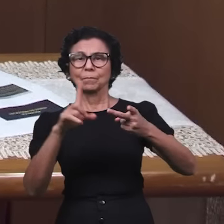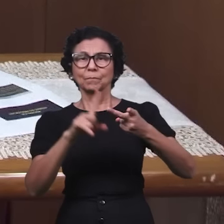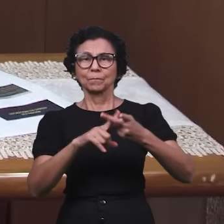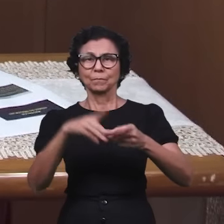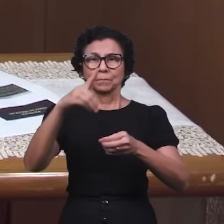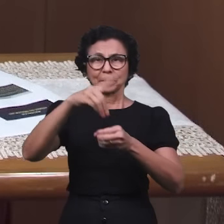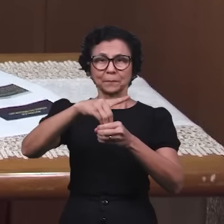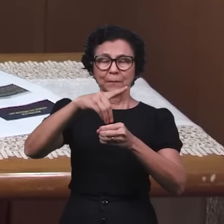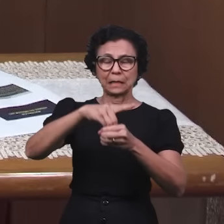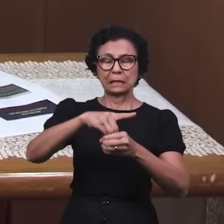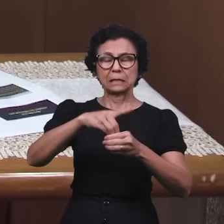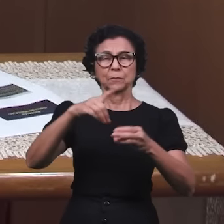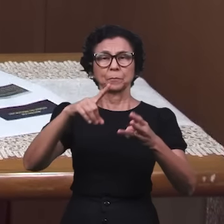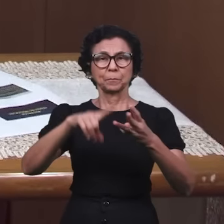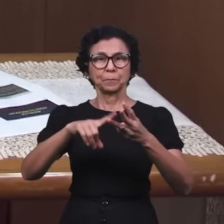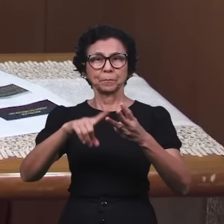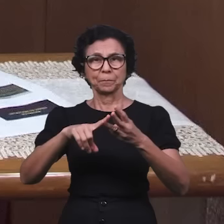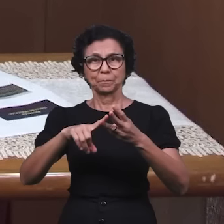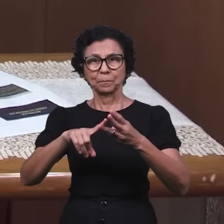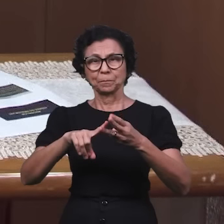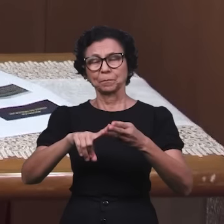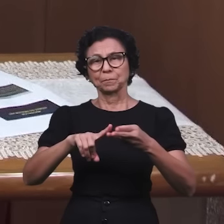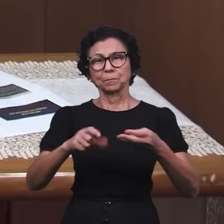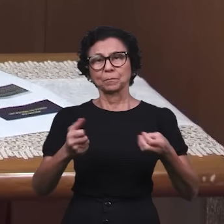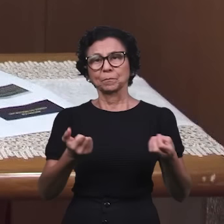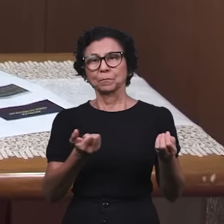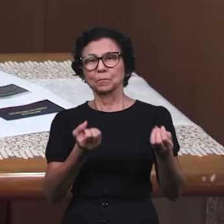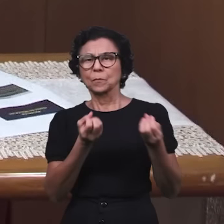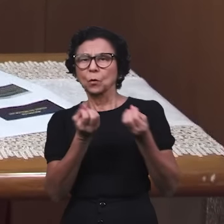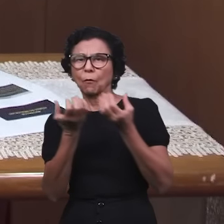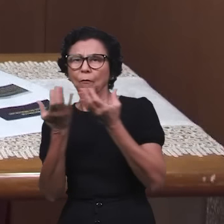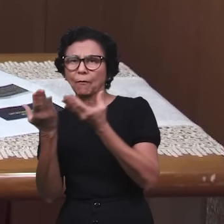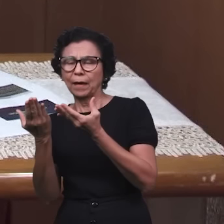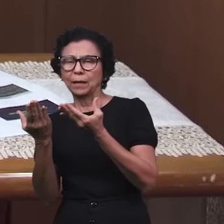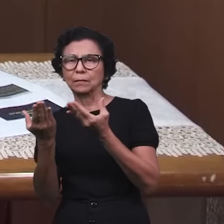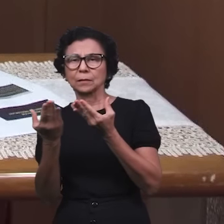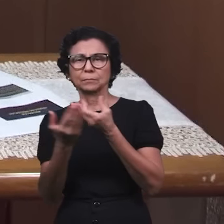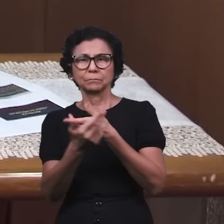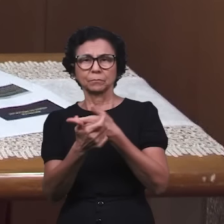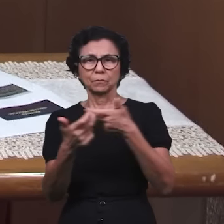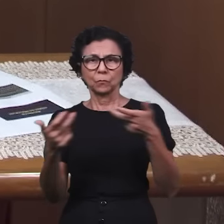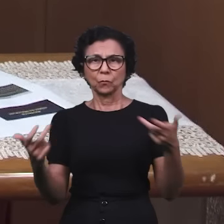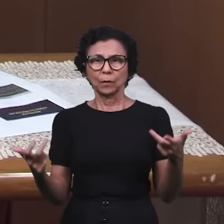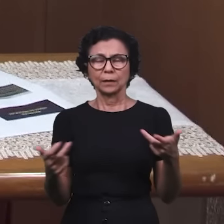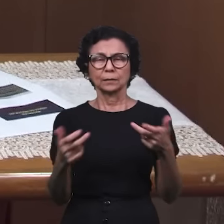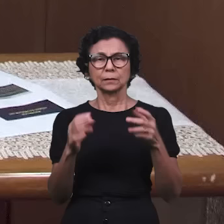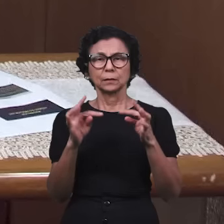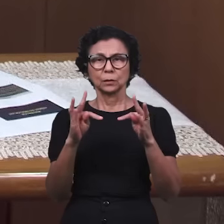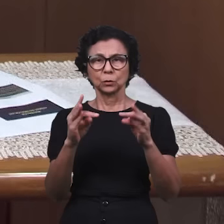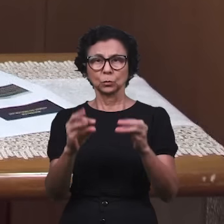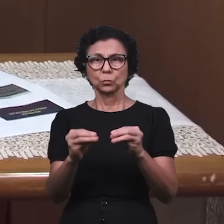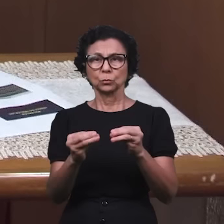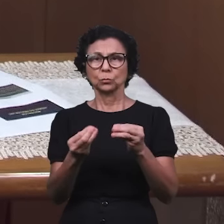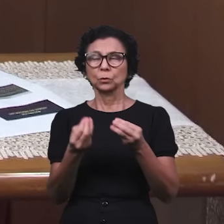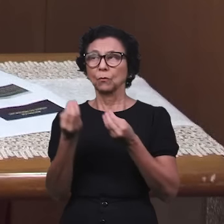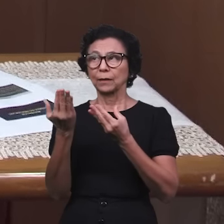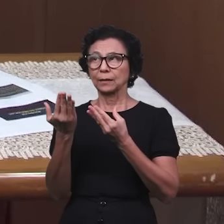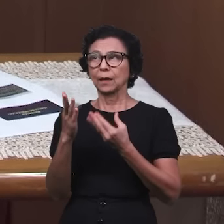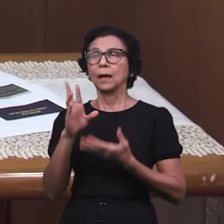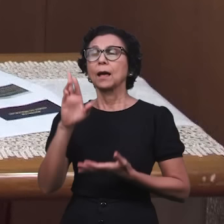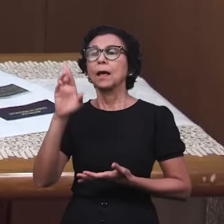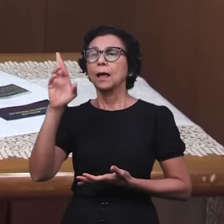vossos dízimos, e a oferta alçada da vossa mão, e toda a escolha dos vossos votos que votardes ao Senhor. E